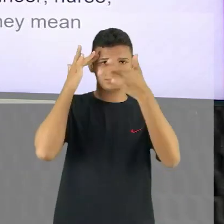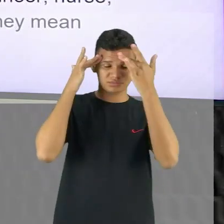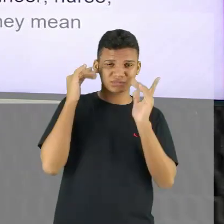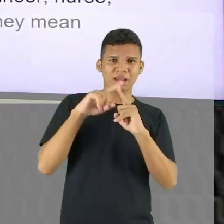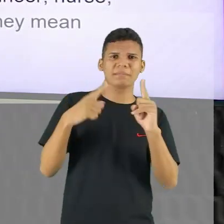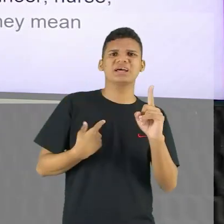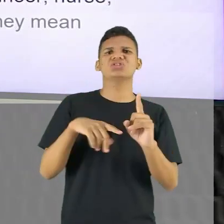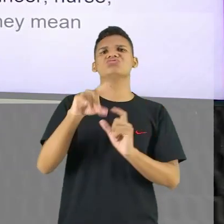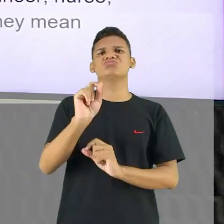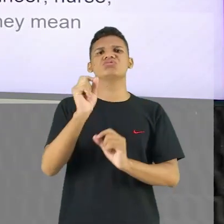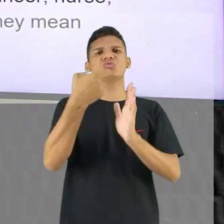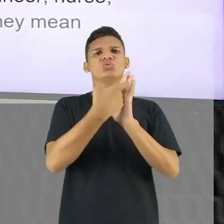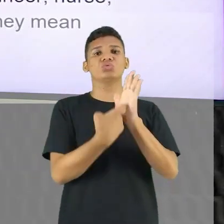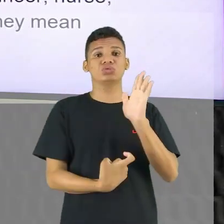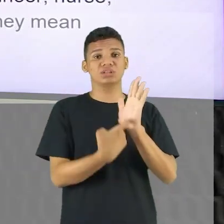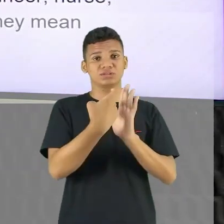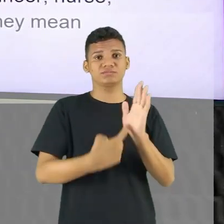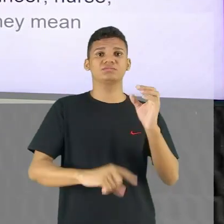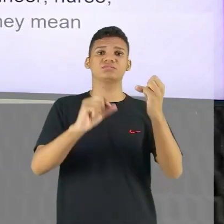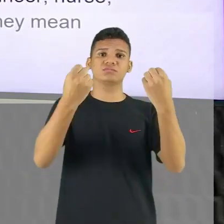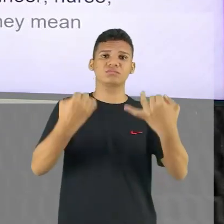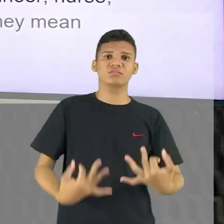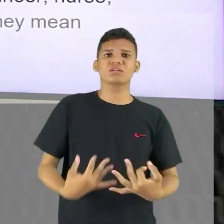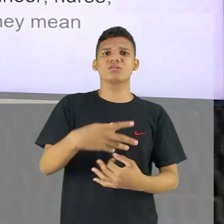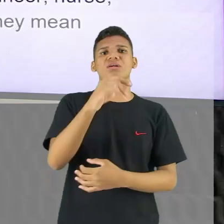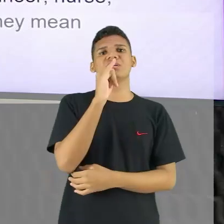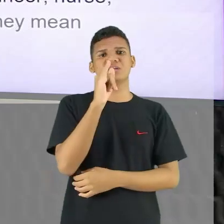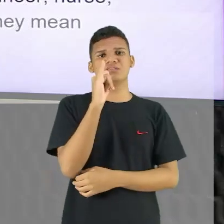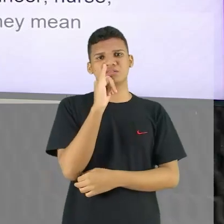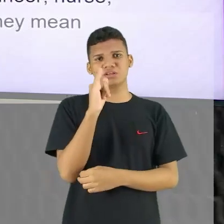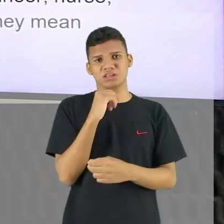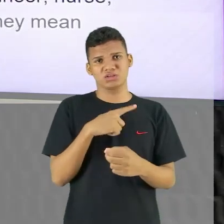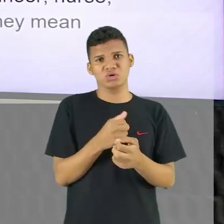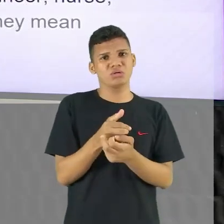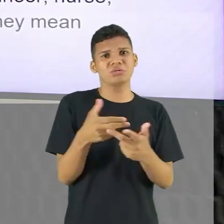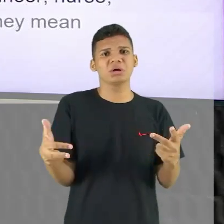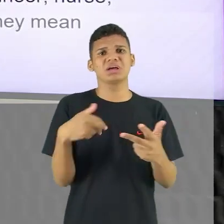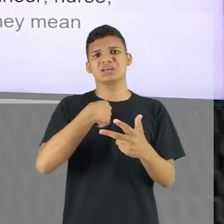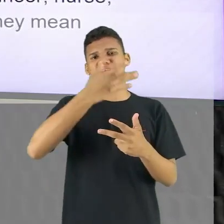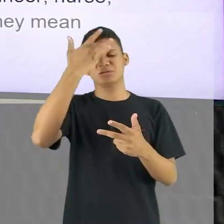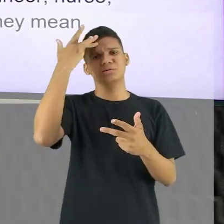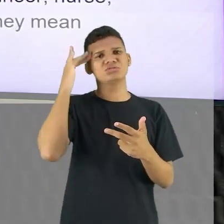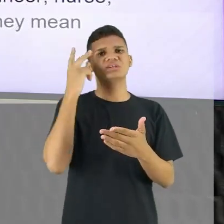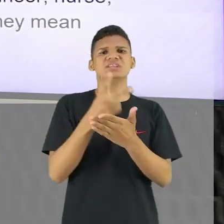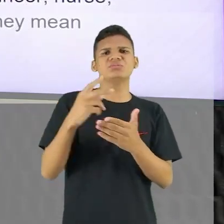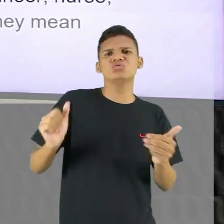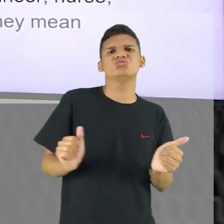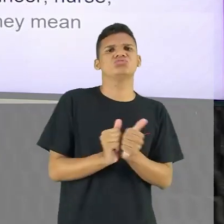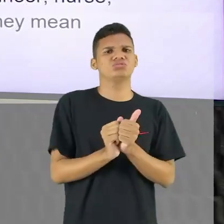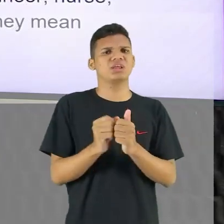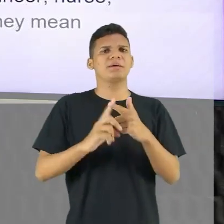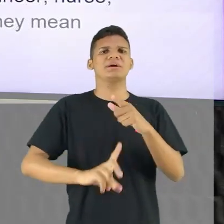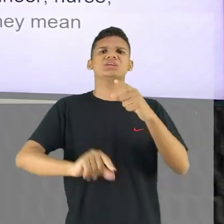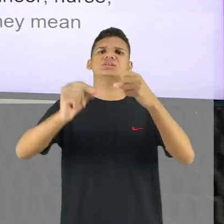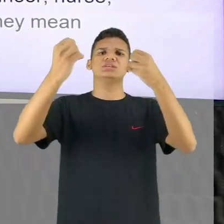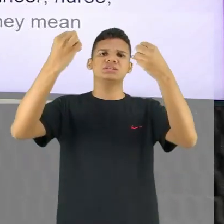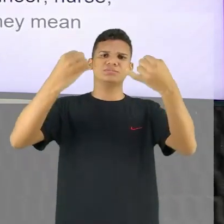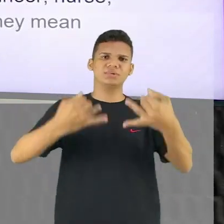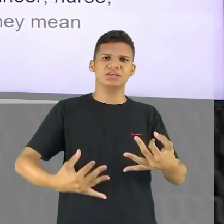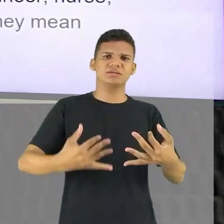vai seguir dando exemplos de coisas que essas pessoas carregam consigo. Ele cita, por